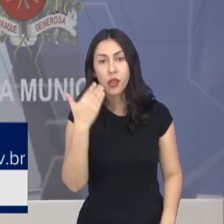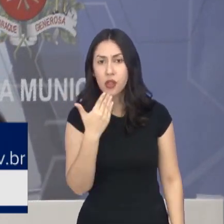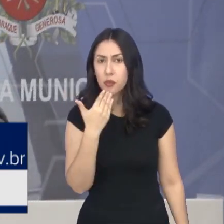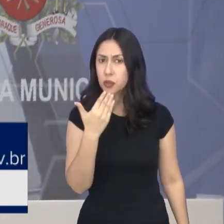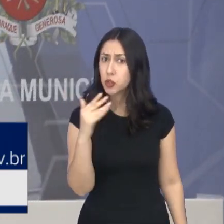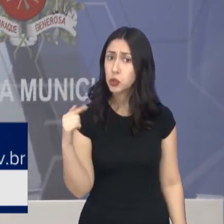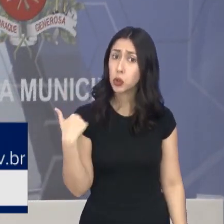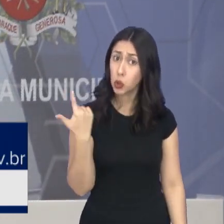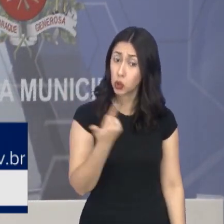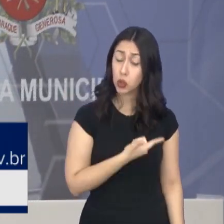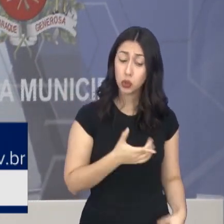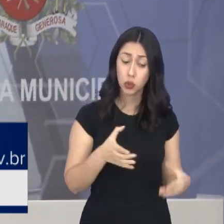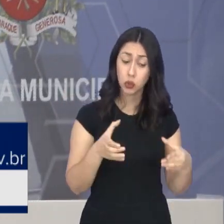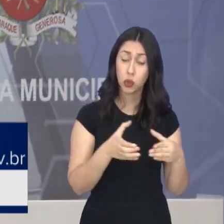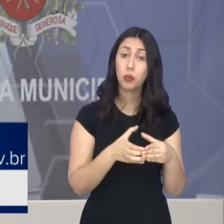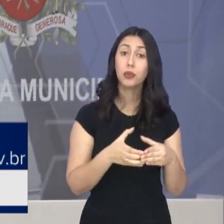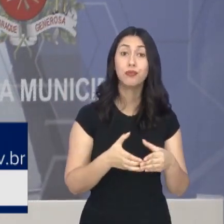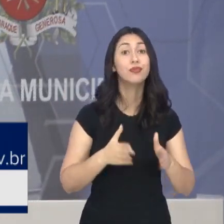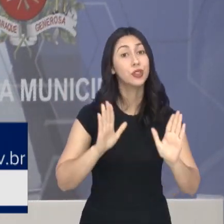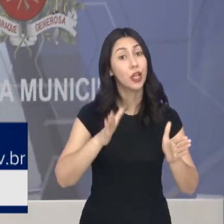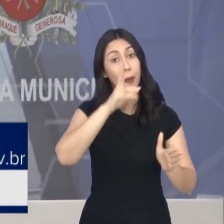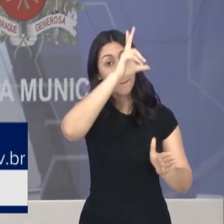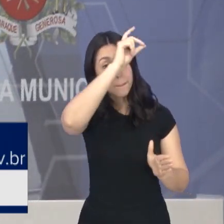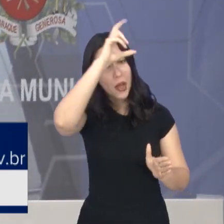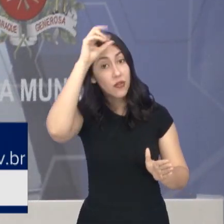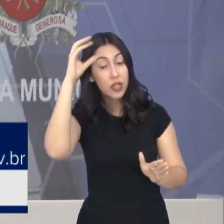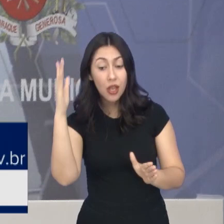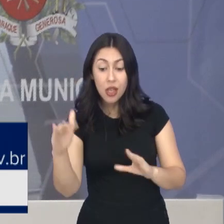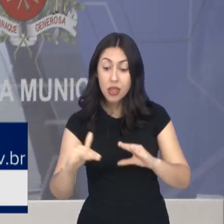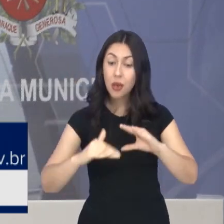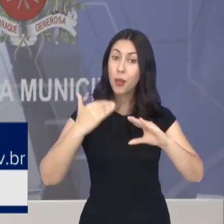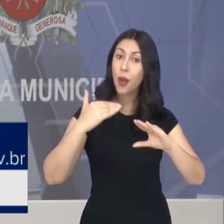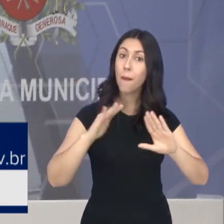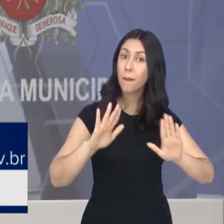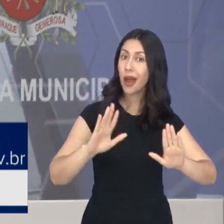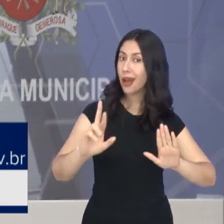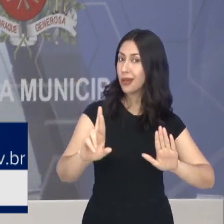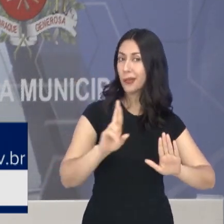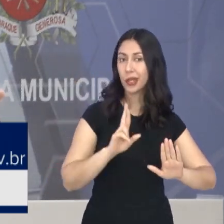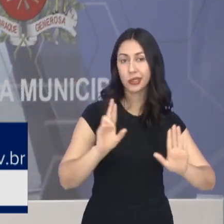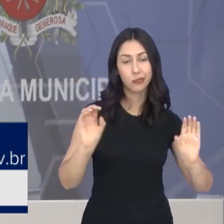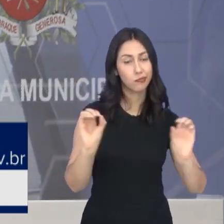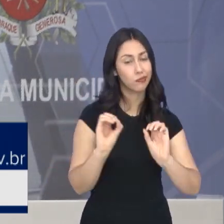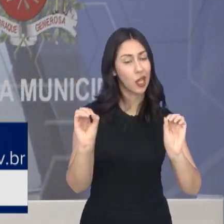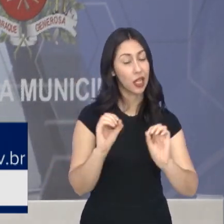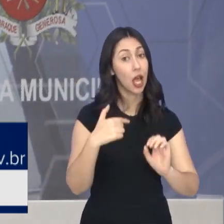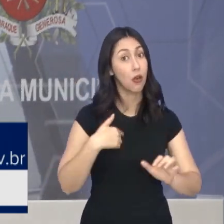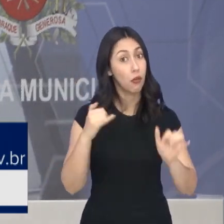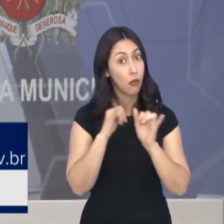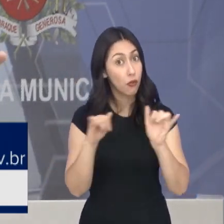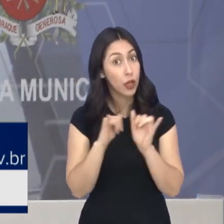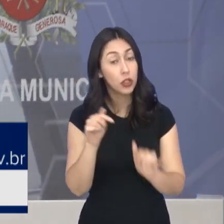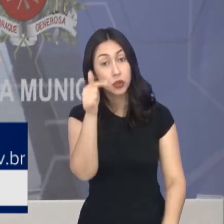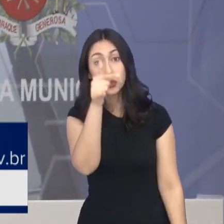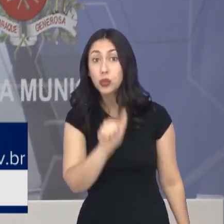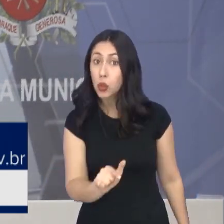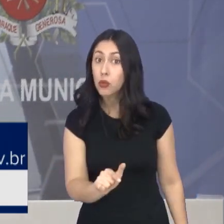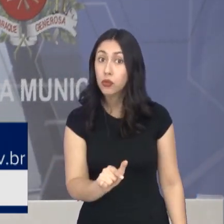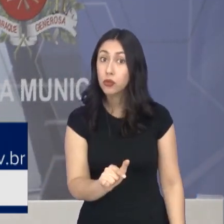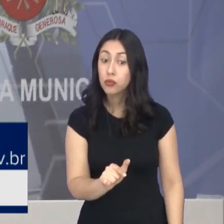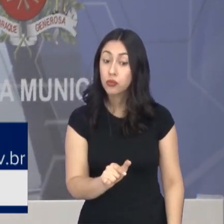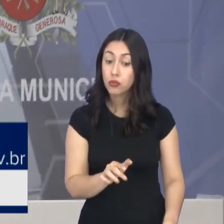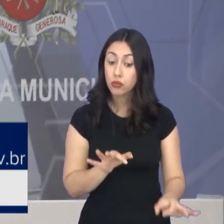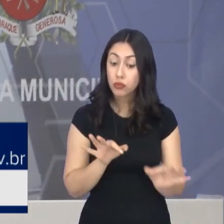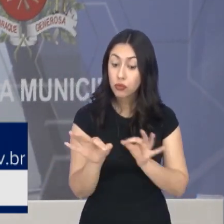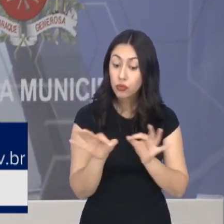nós e por esse grupo chegou até o prefeito municipal e até agora também não teve resposta. Eu volto a dizer, o caminho está ali